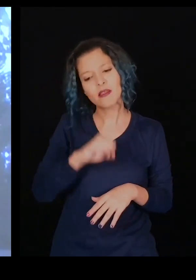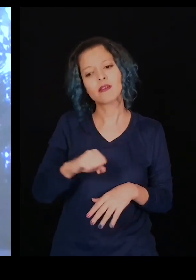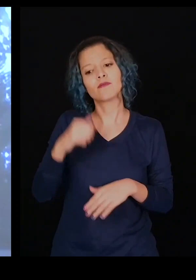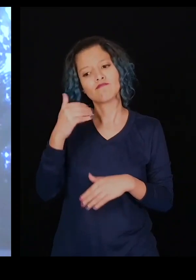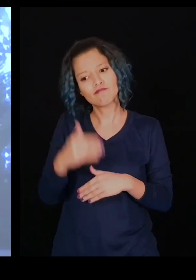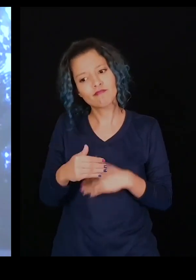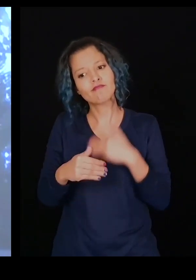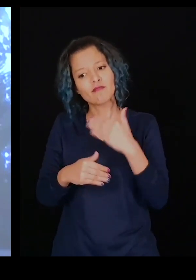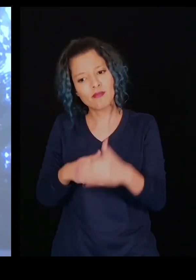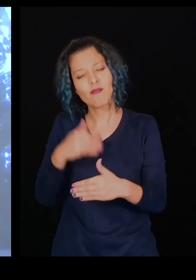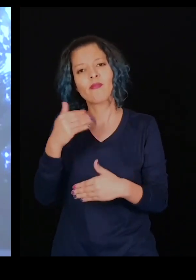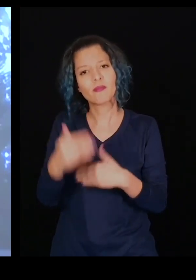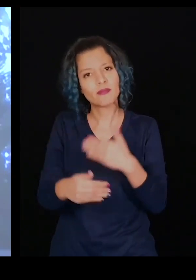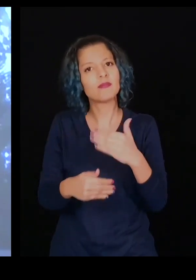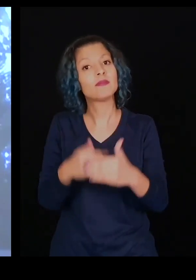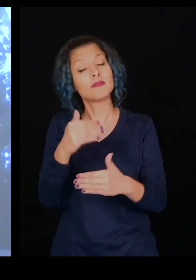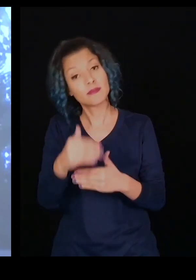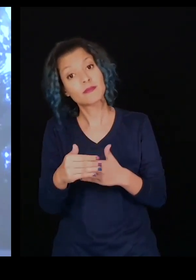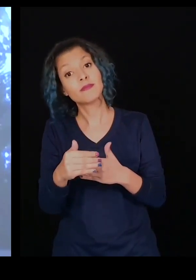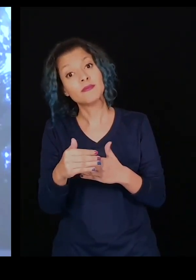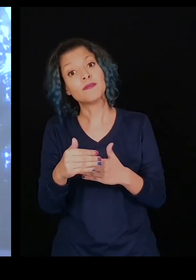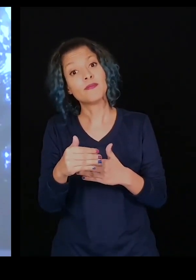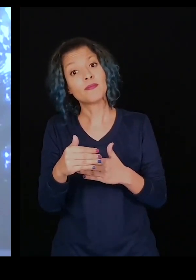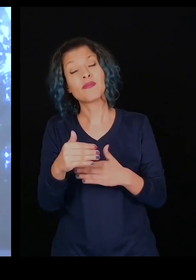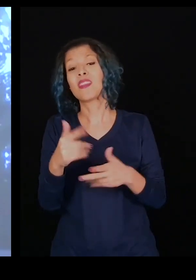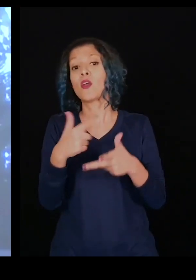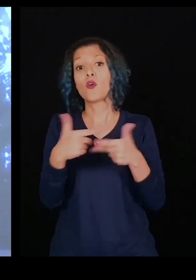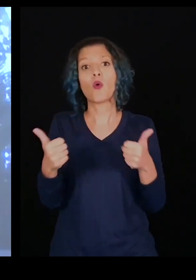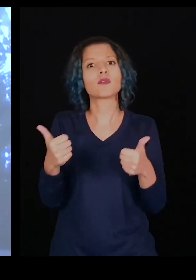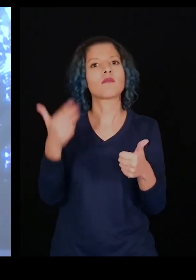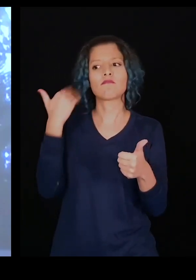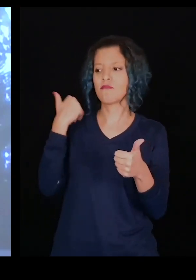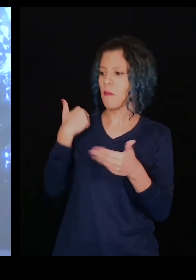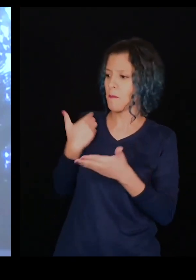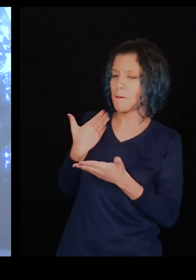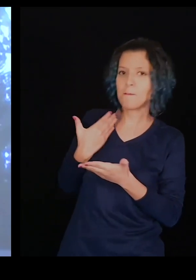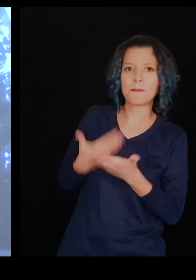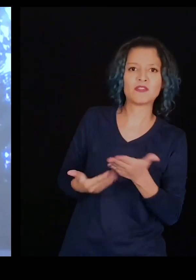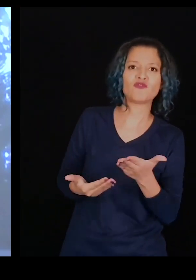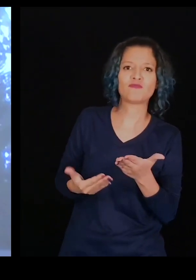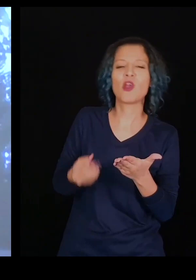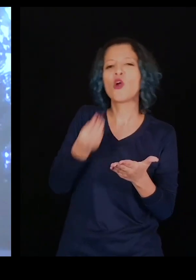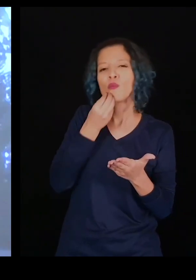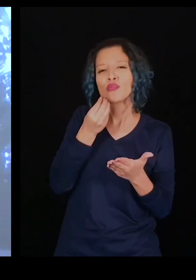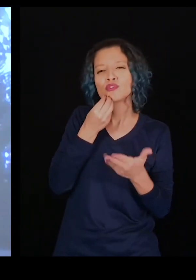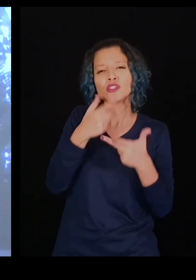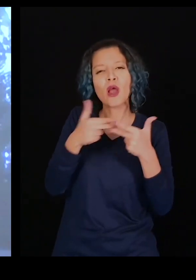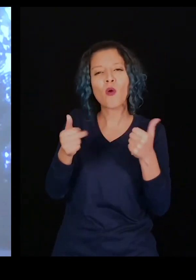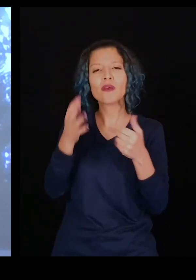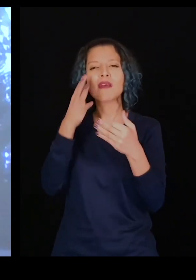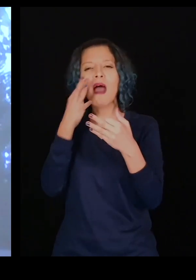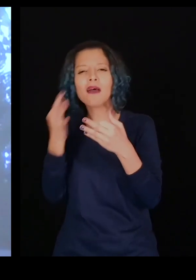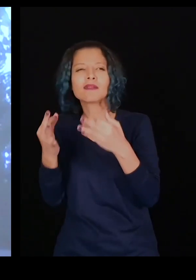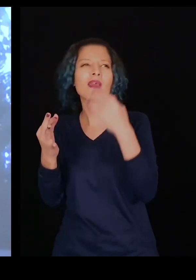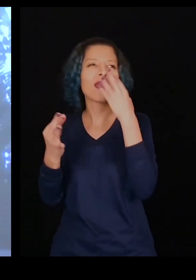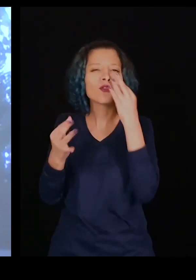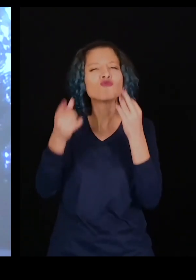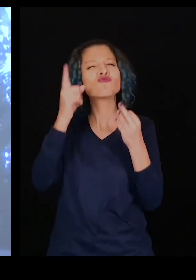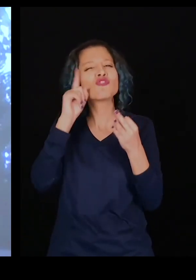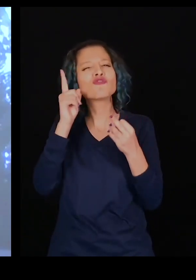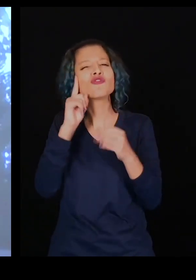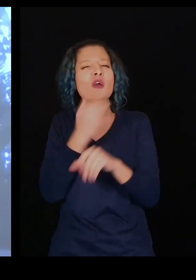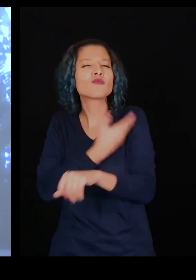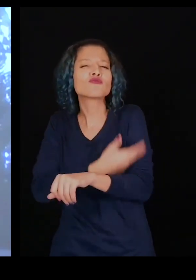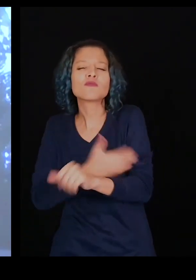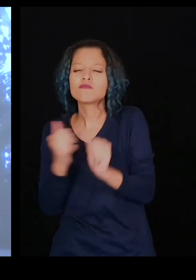que o quanto eu perdi não sendo atento a tantas coisas do dia a dia da minha própria família. O quanto